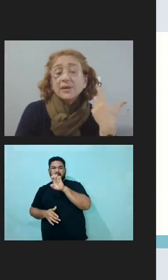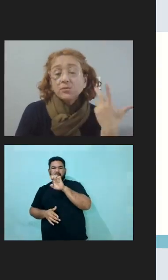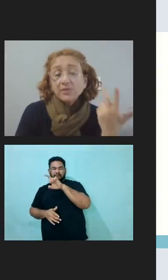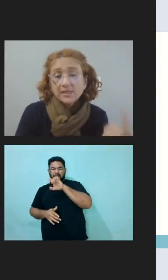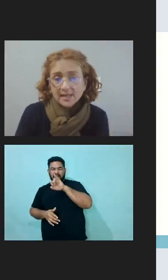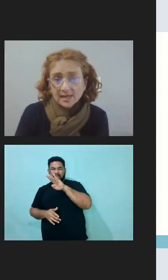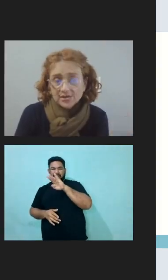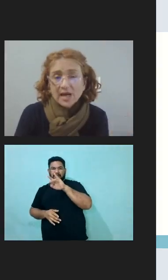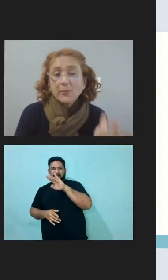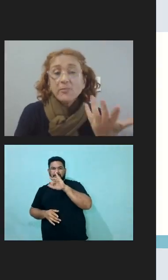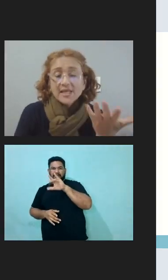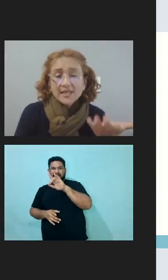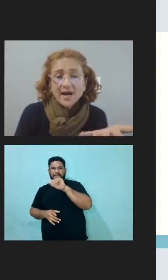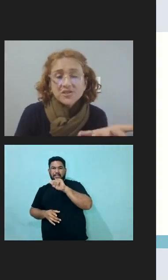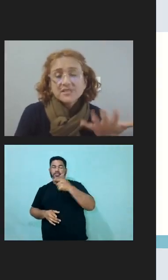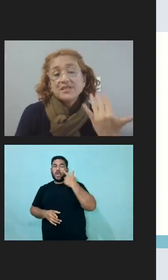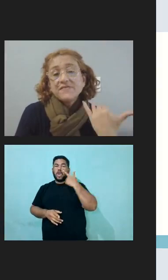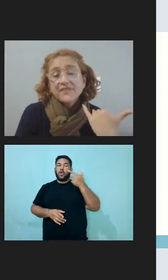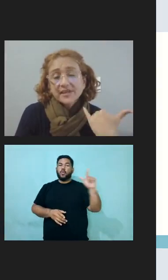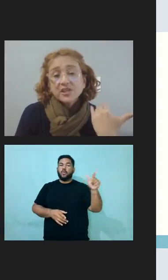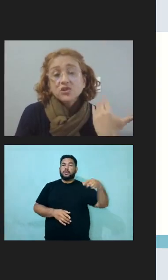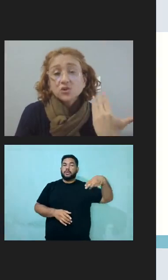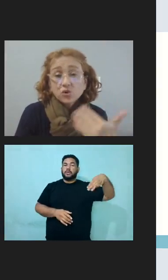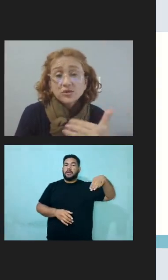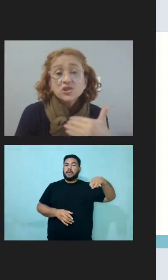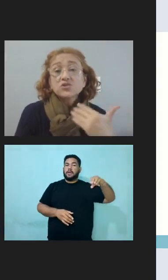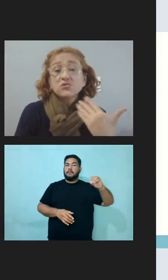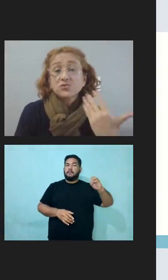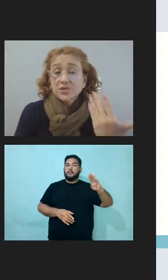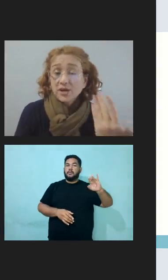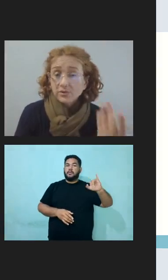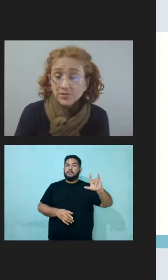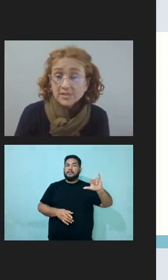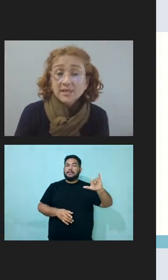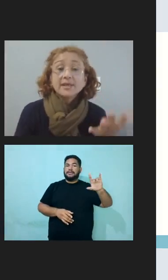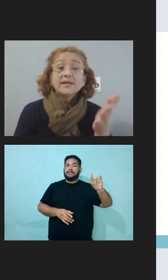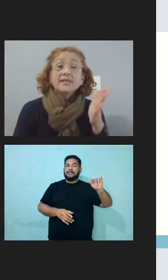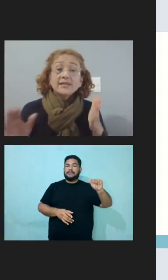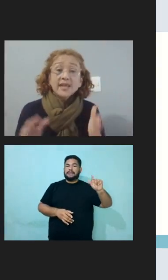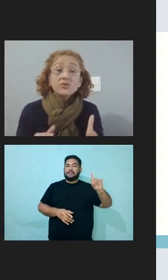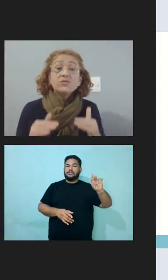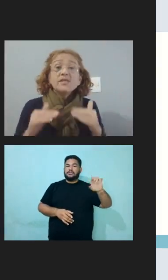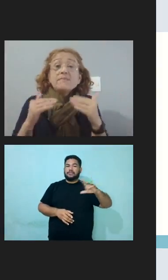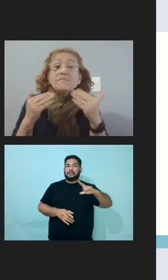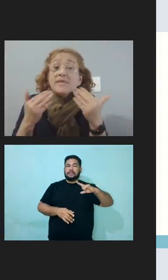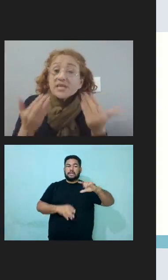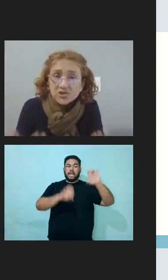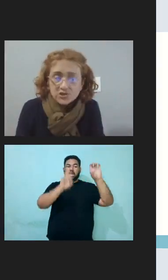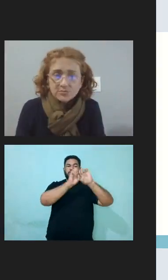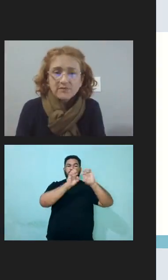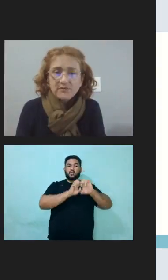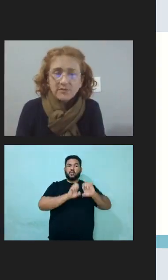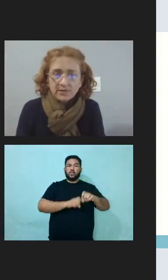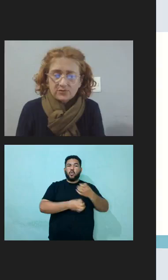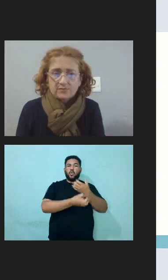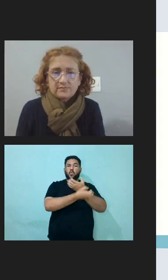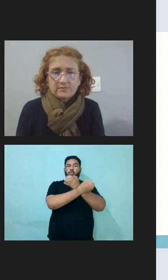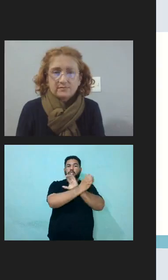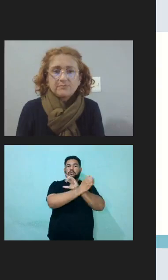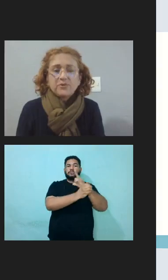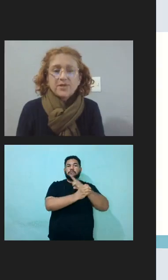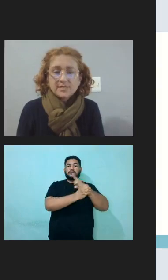que é a mobilidade? A mobilidade significa que toda a estrutura óssea tem um limite de